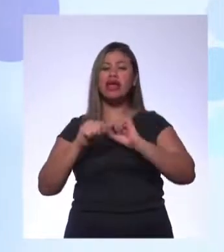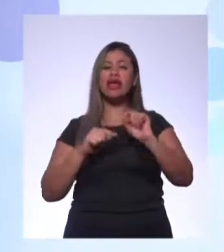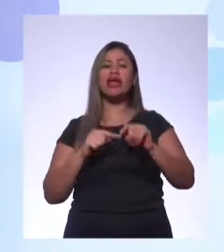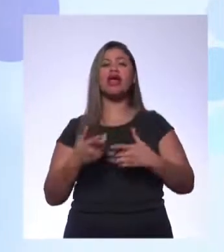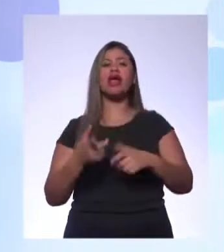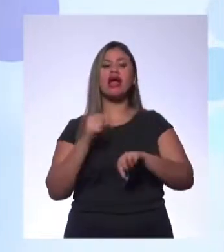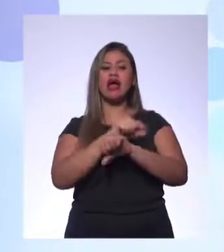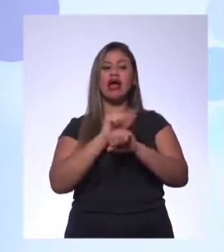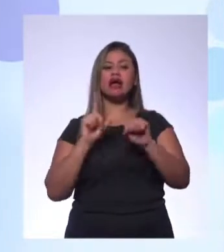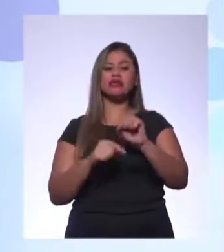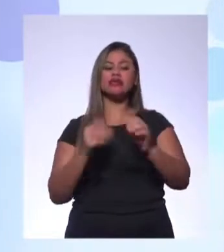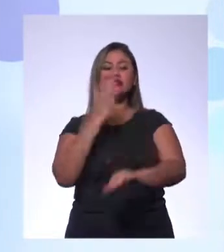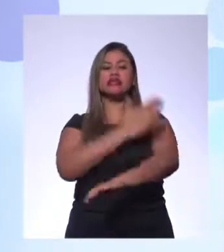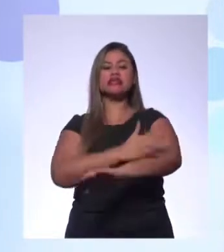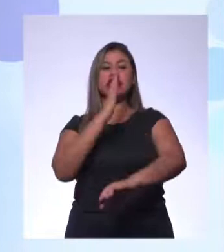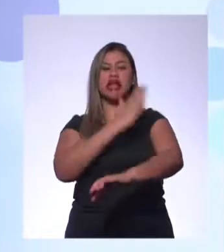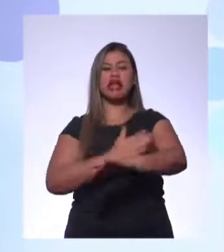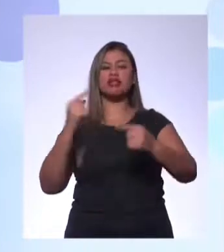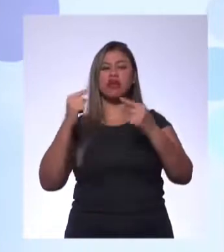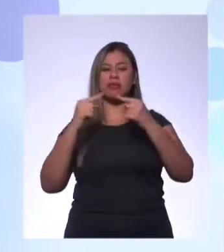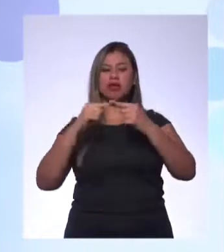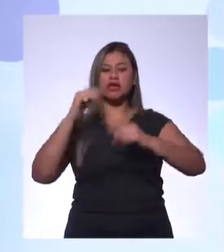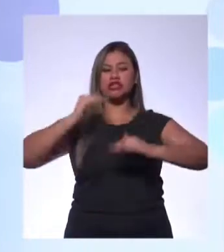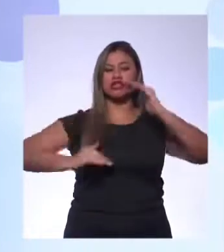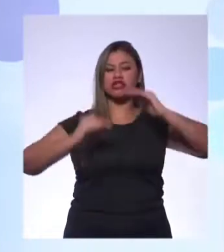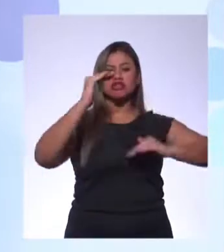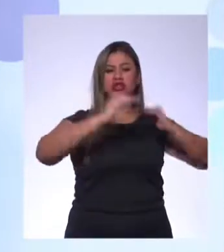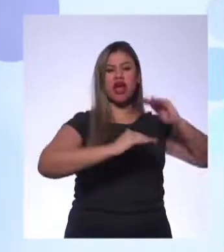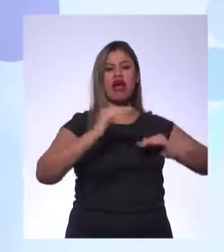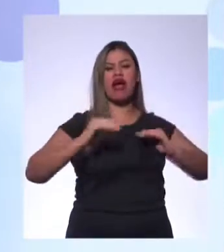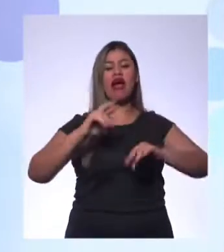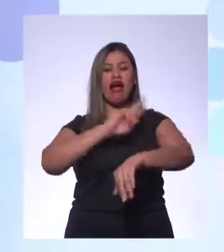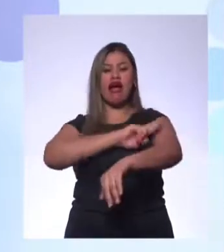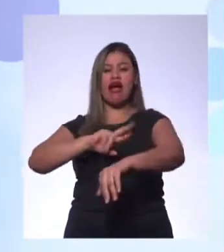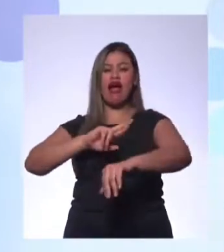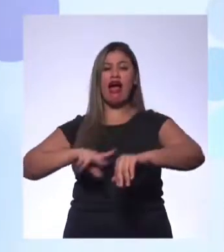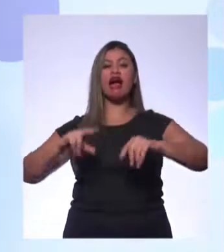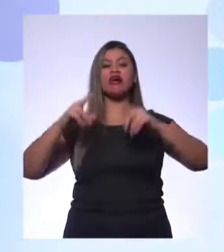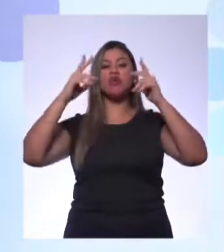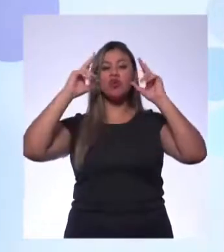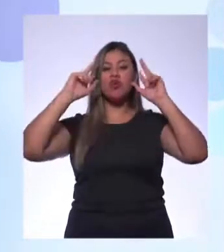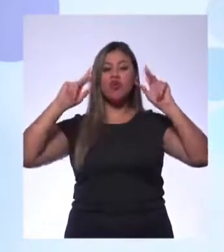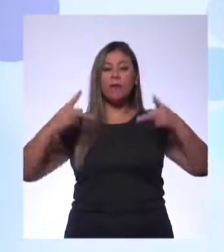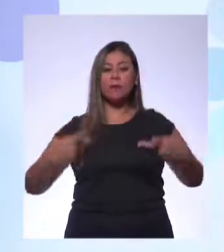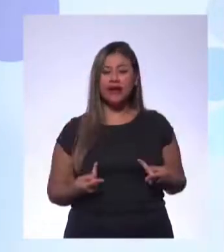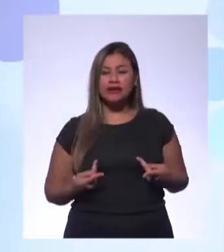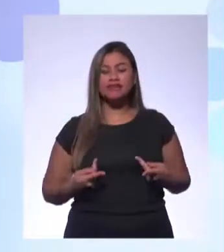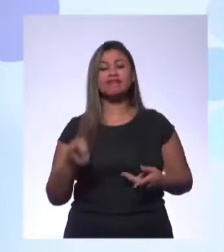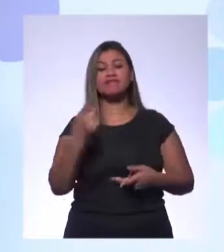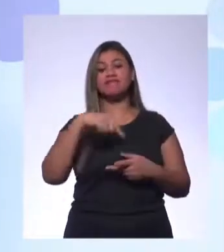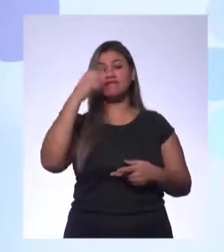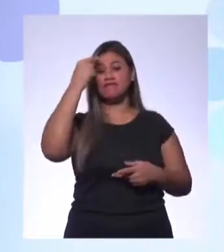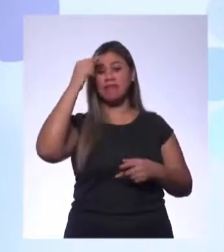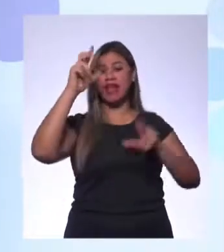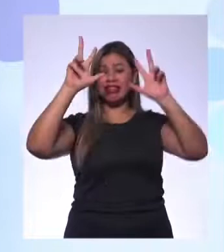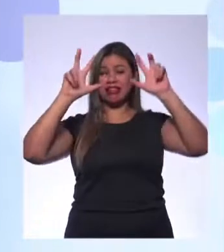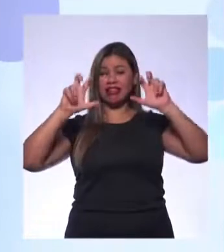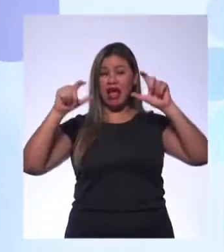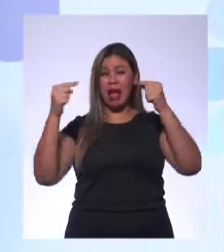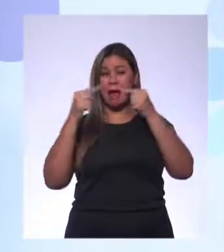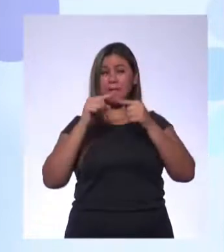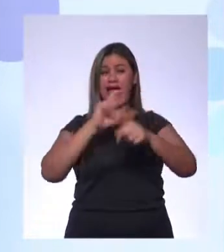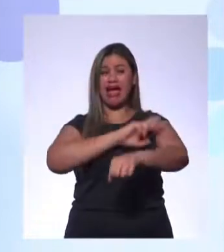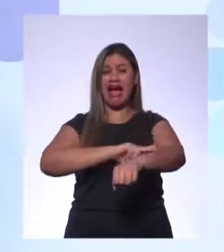chamava Ensaio sobre a Desigualdade das Raças Humanas. Então, quando a gente pensa, né, num título que tem a